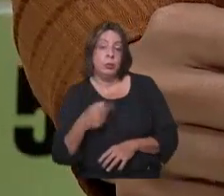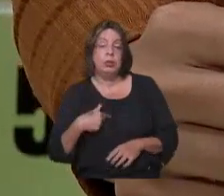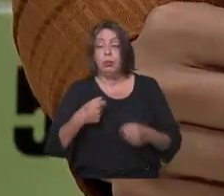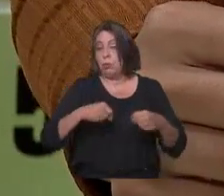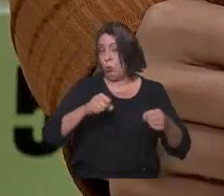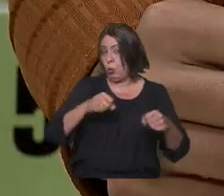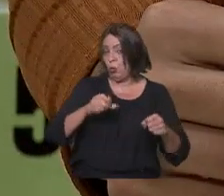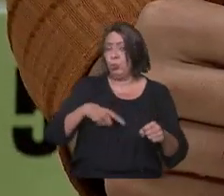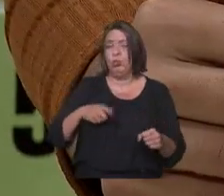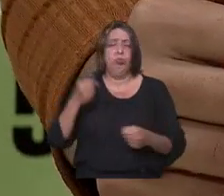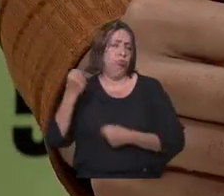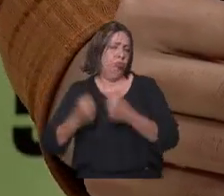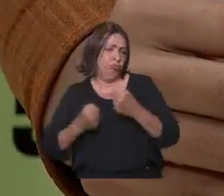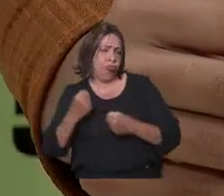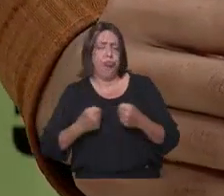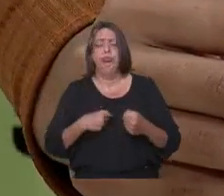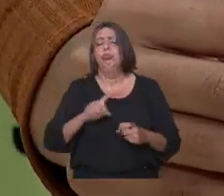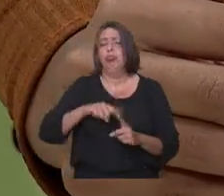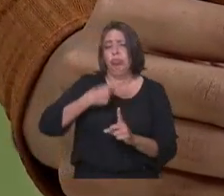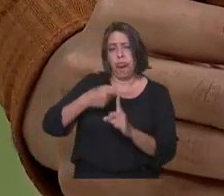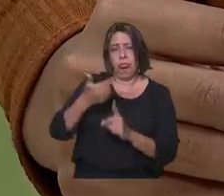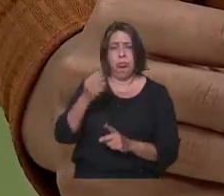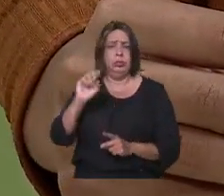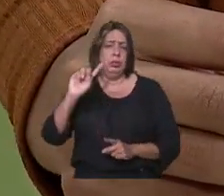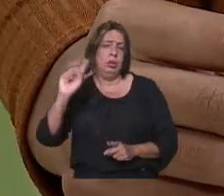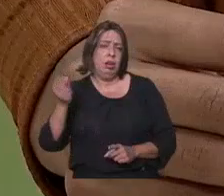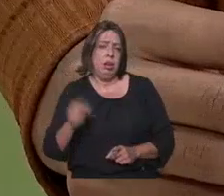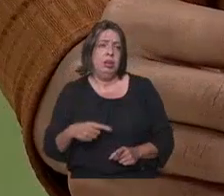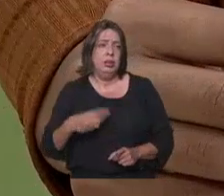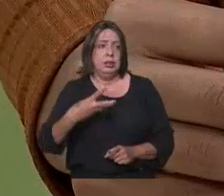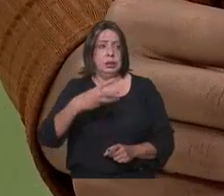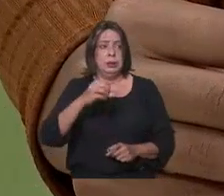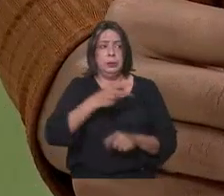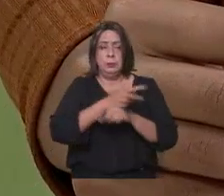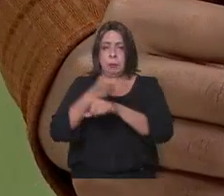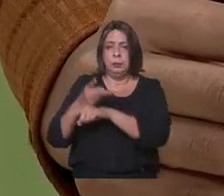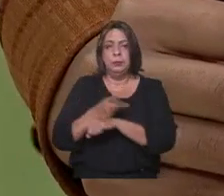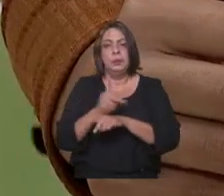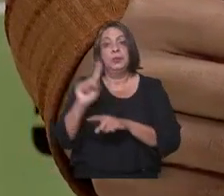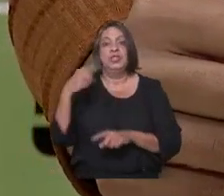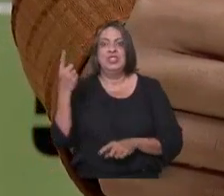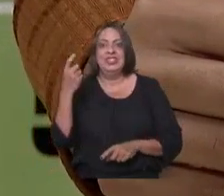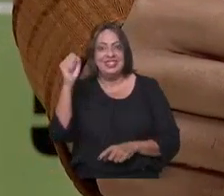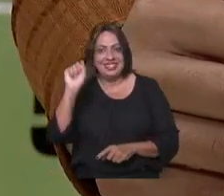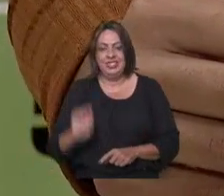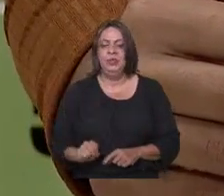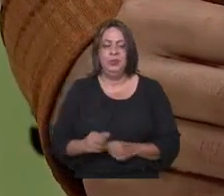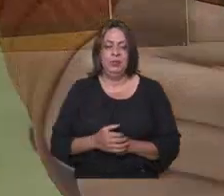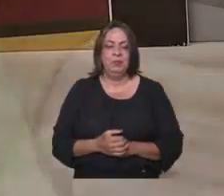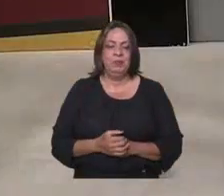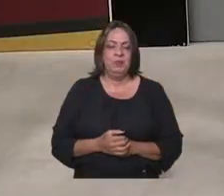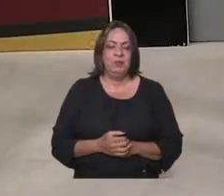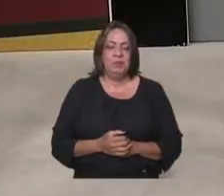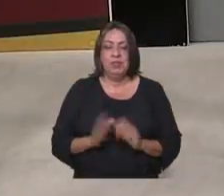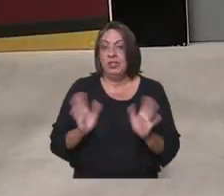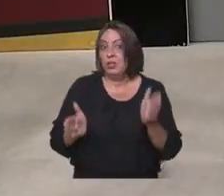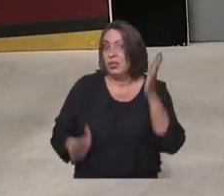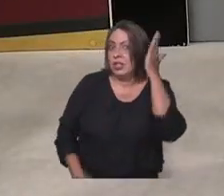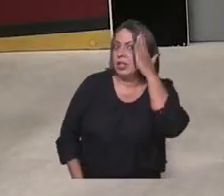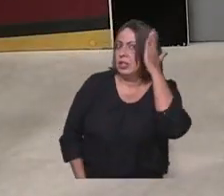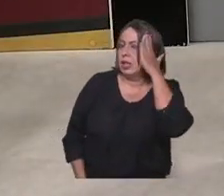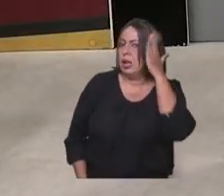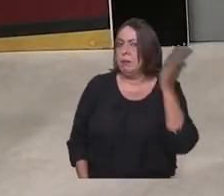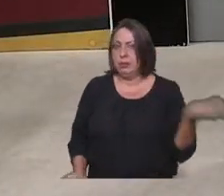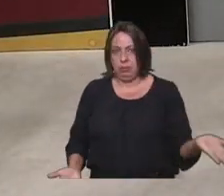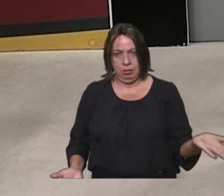Start, Quid Life, quarto prêmio tem um touro e R$10.000 e ainda 30 prêmios de R$500 no Gira Sergipe. Então, já sabe, viu?